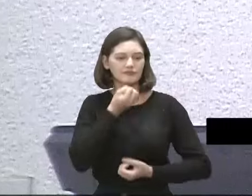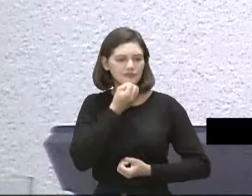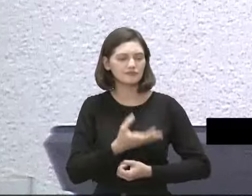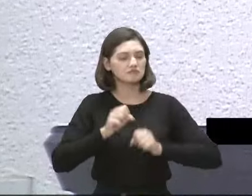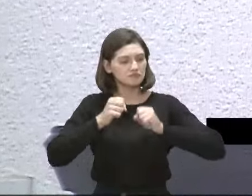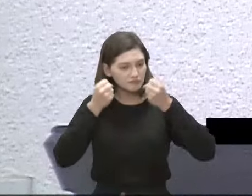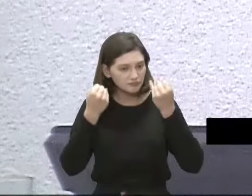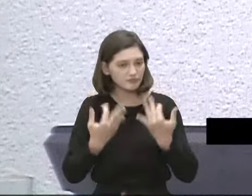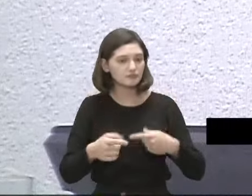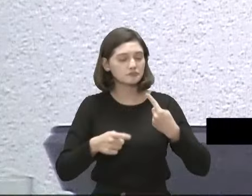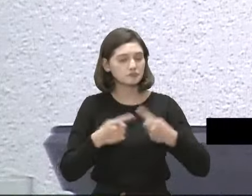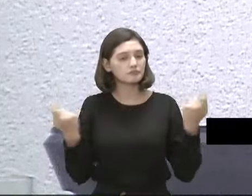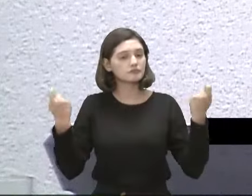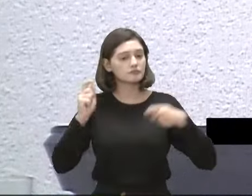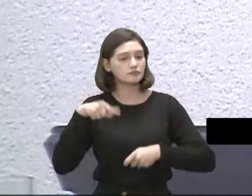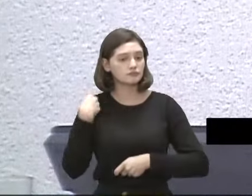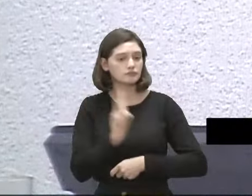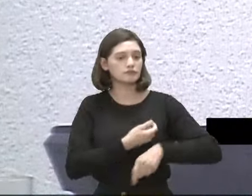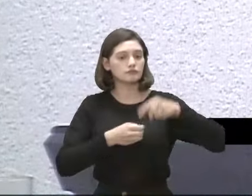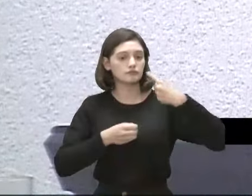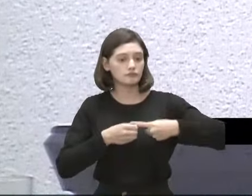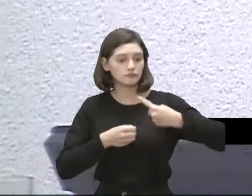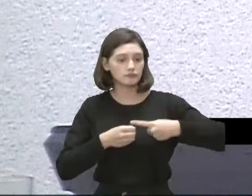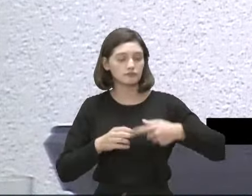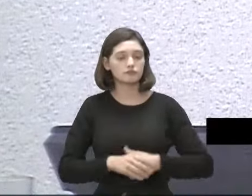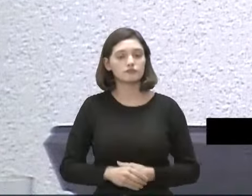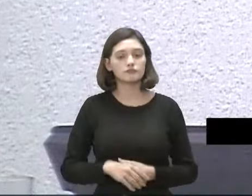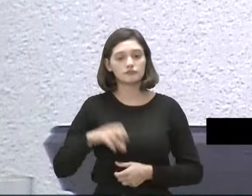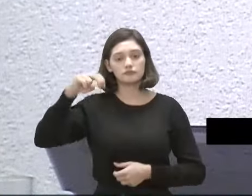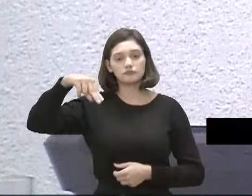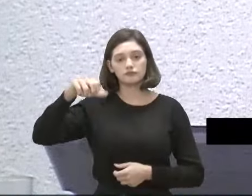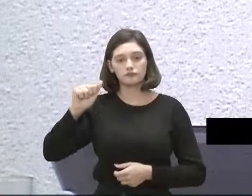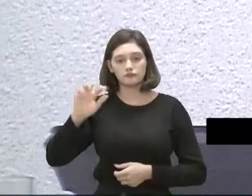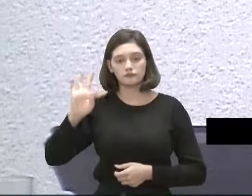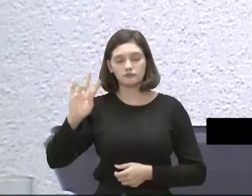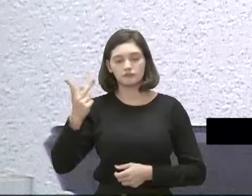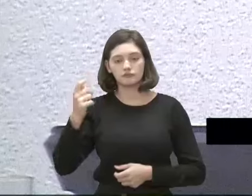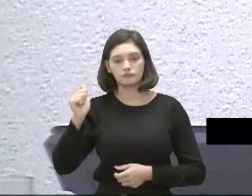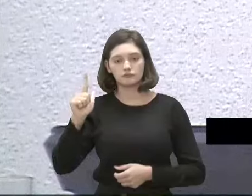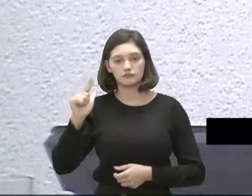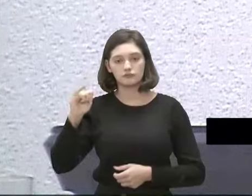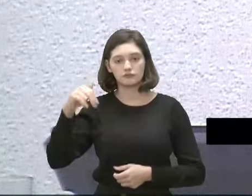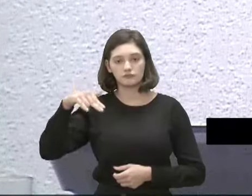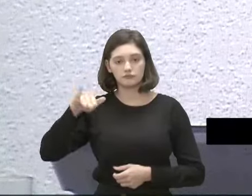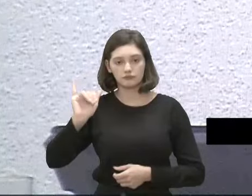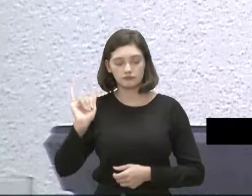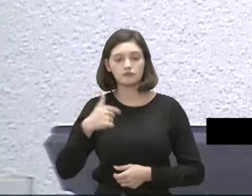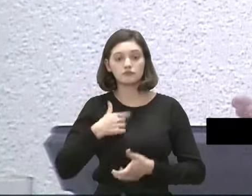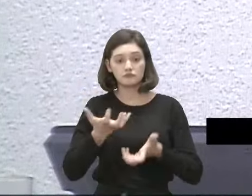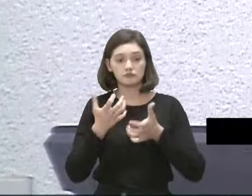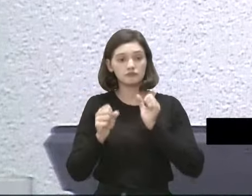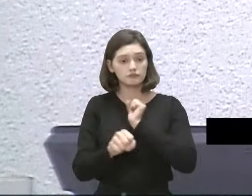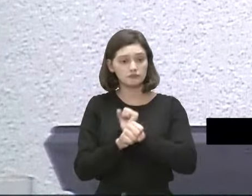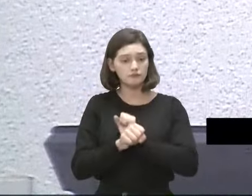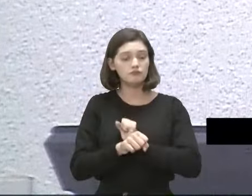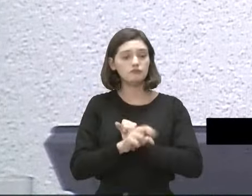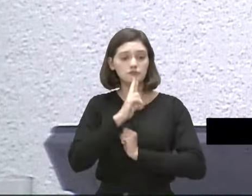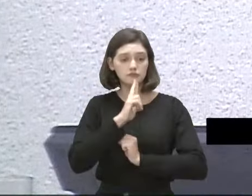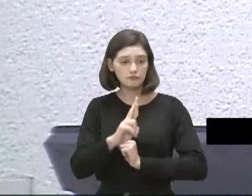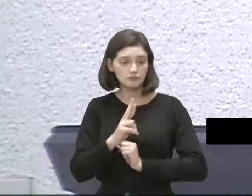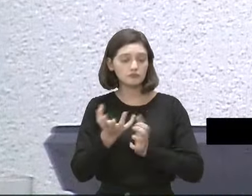esclarecido do que é possível na nossa cidade. Nathalie, por favor, se puder fazer. A senhora, se quiser aguardar a resposta, porque se tiver alguma